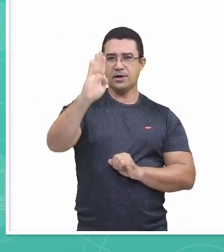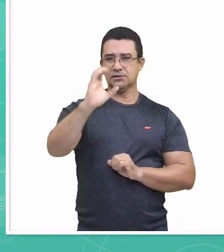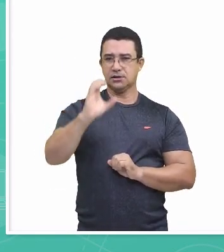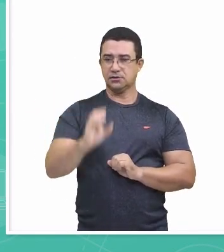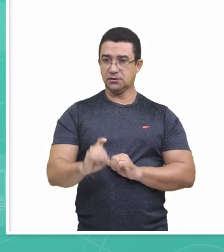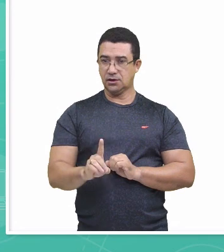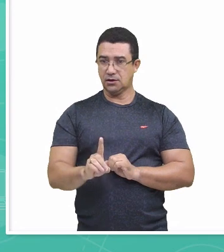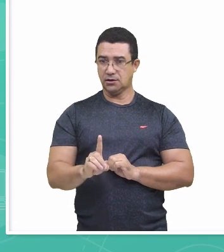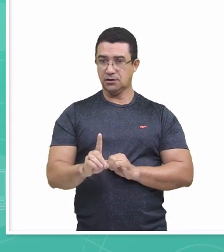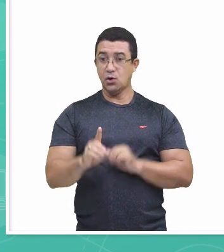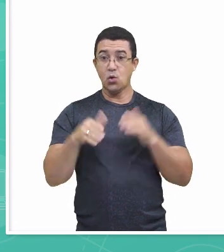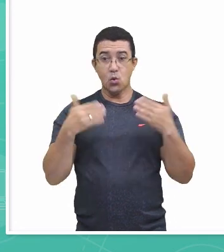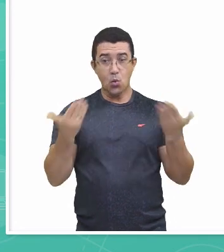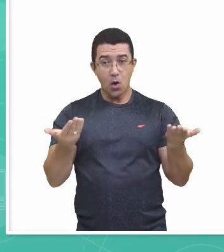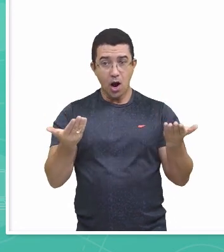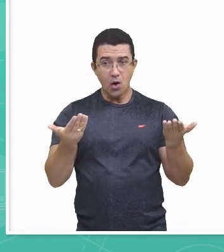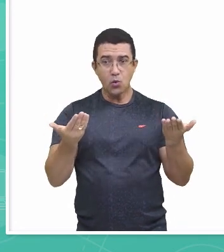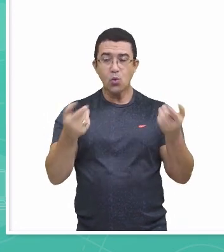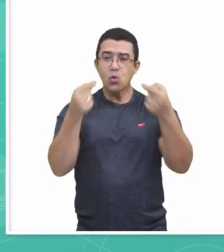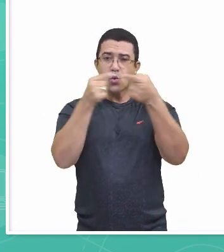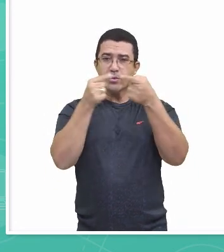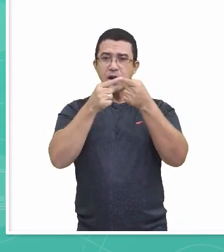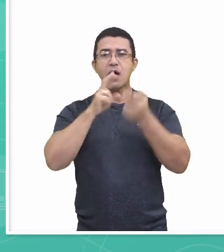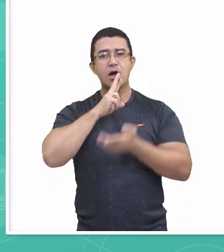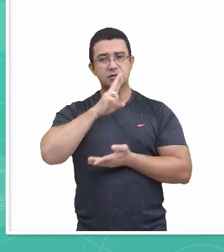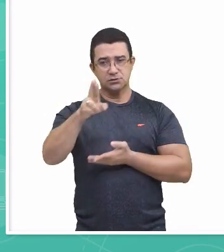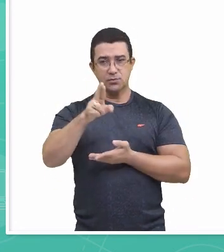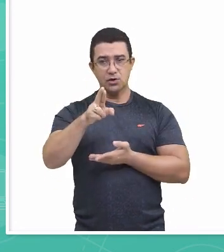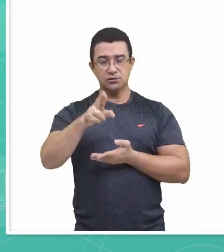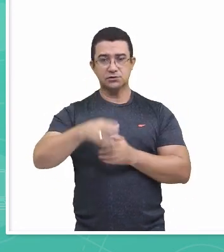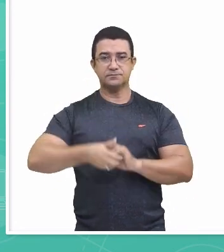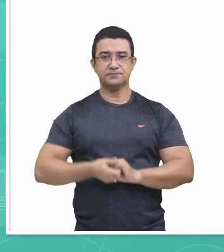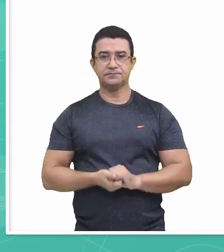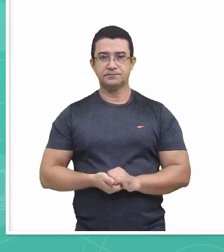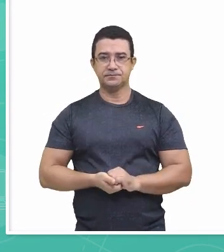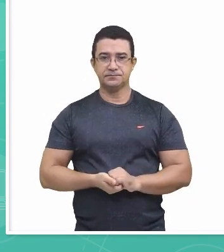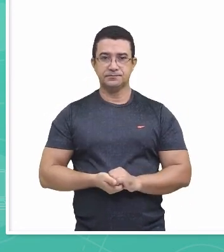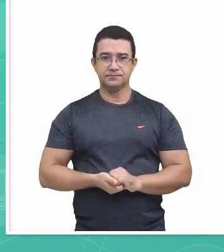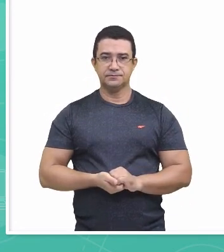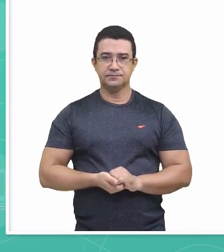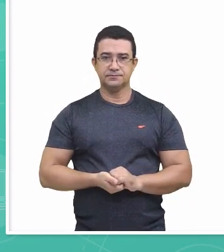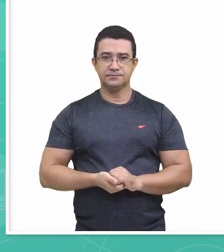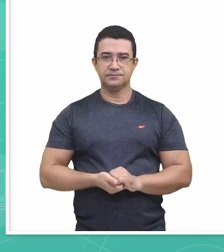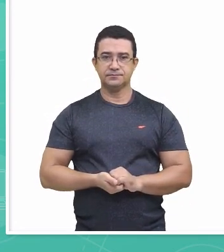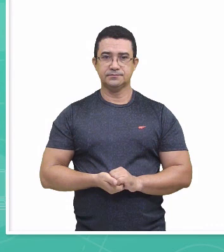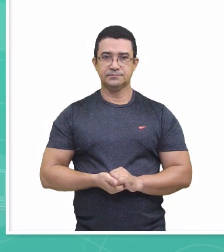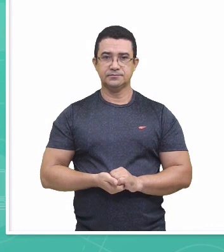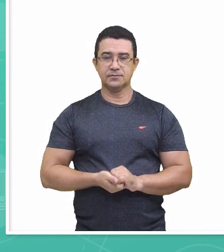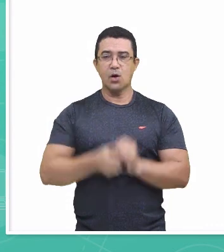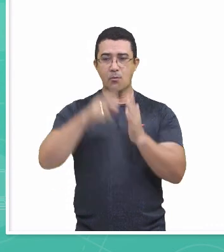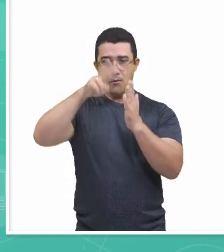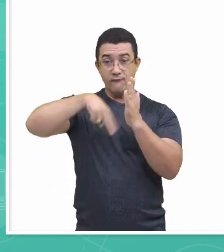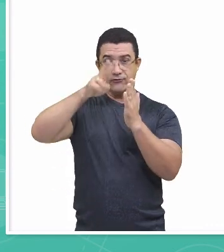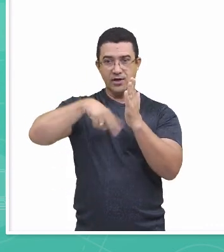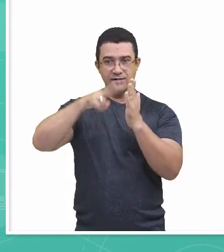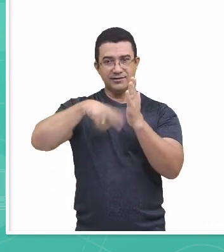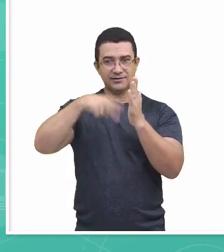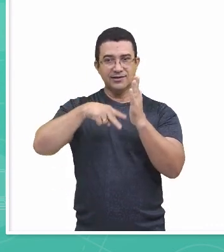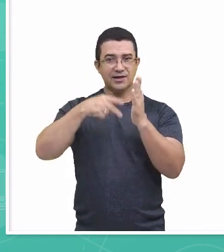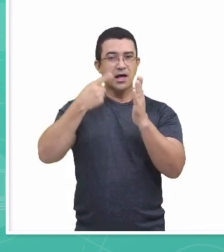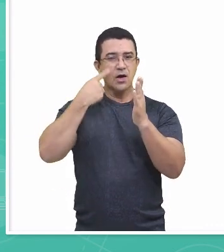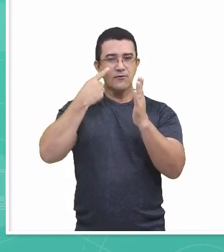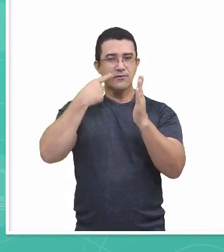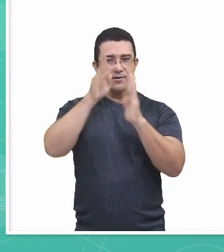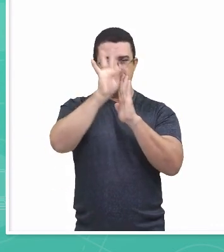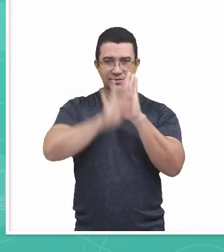remediar, quem tudo quer, tudo pode, tudo perde. Quem não deve, não teme. Vamos ler o texto antes de